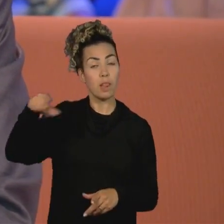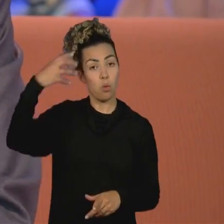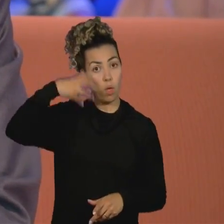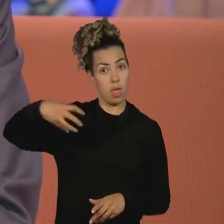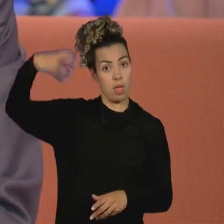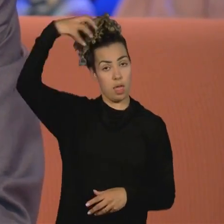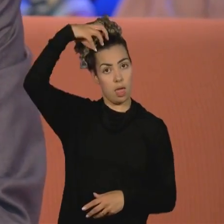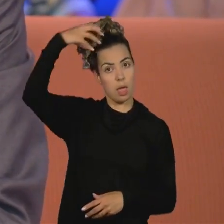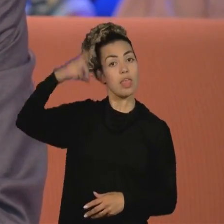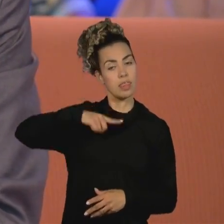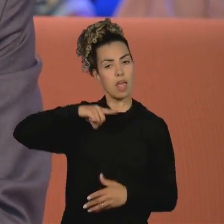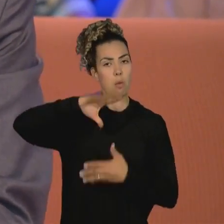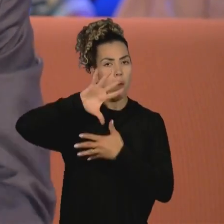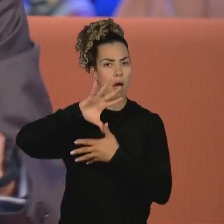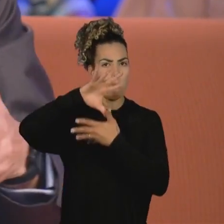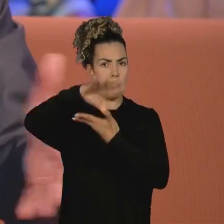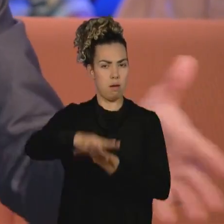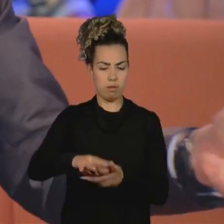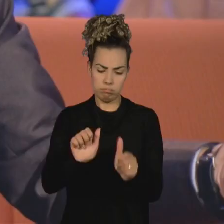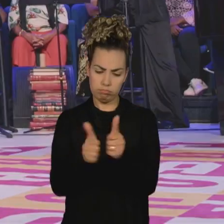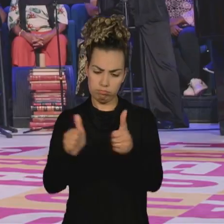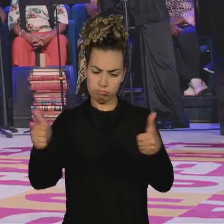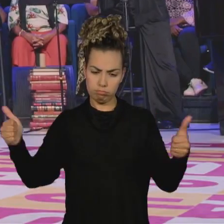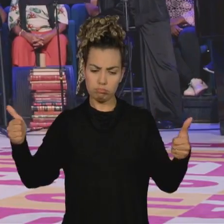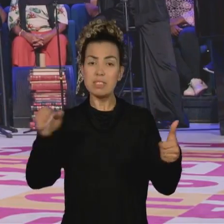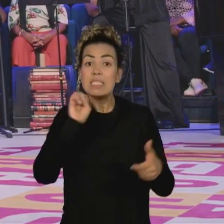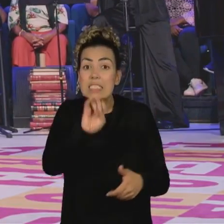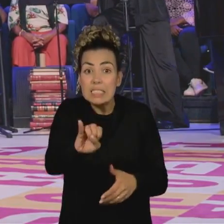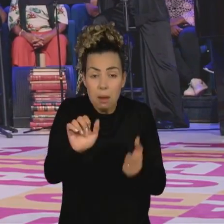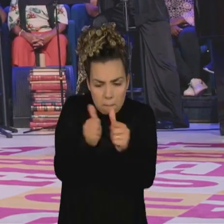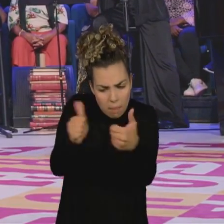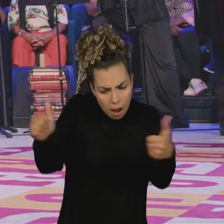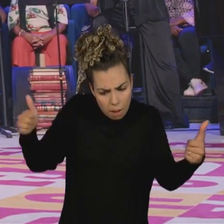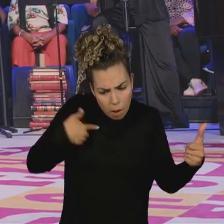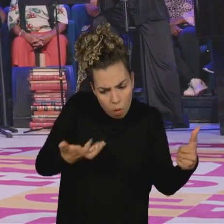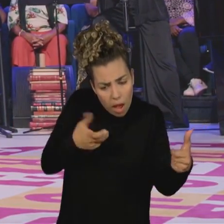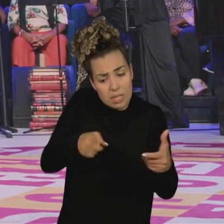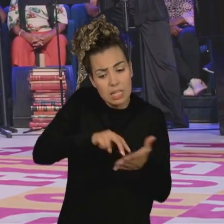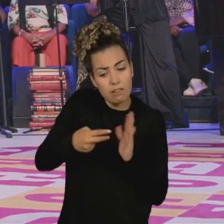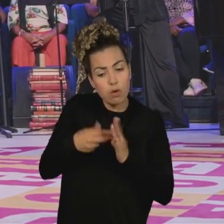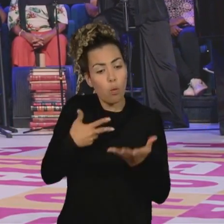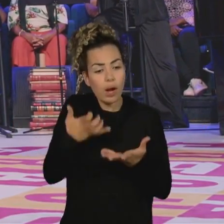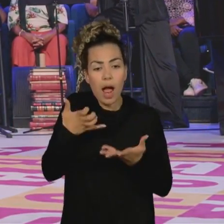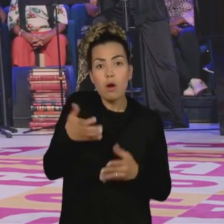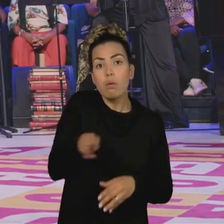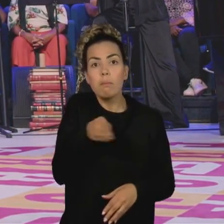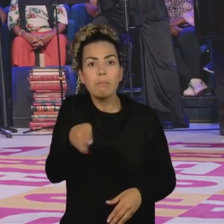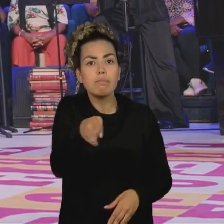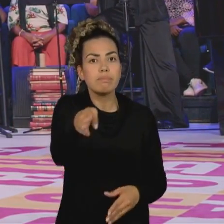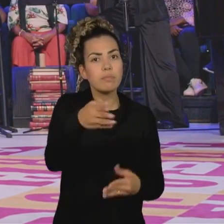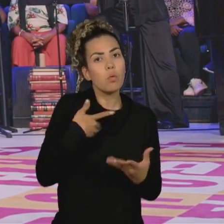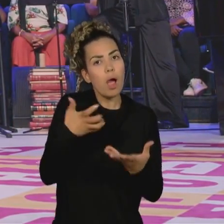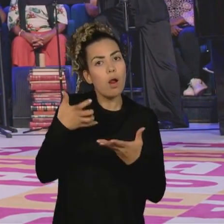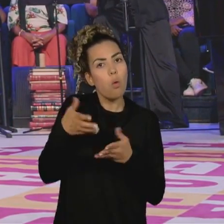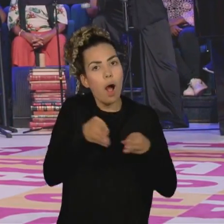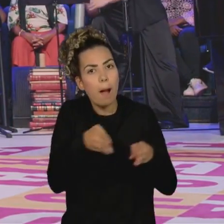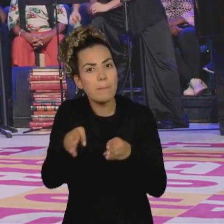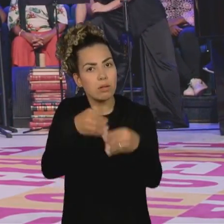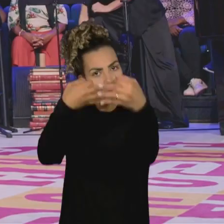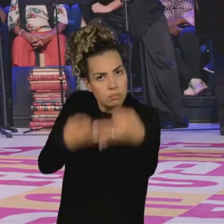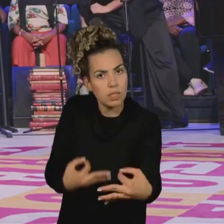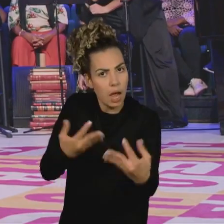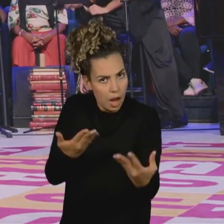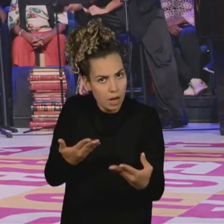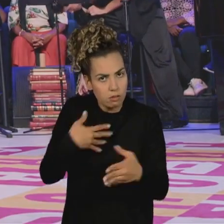interessante porque quando você procura o mapa é que você quer se encontrar, mas na verdade o Lear é o contrário, ele está se perdendo. Então essa é a brincadeira, ele está se